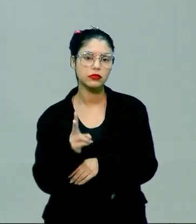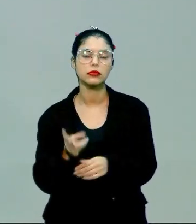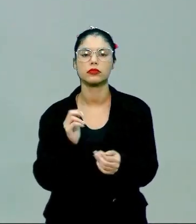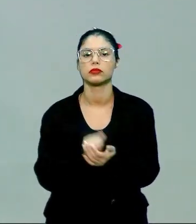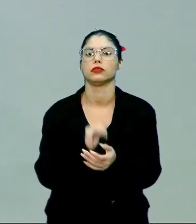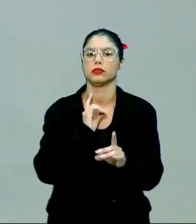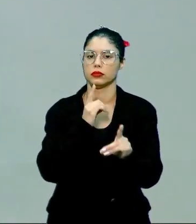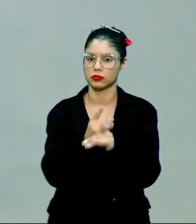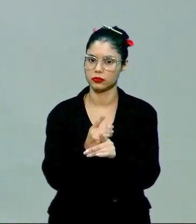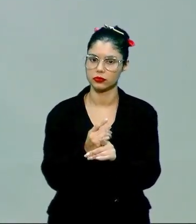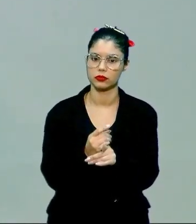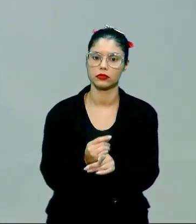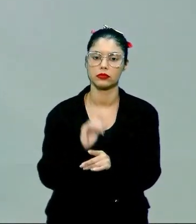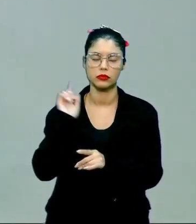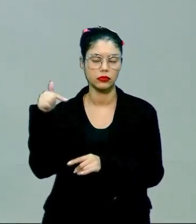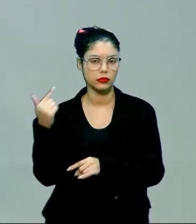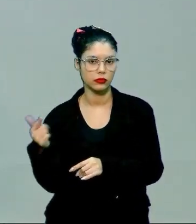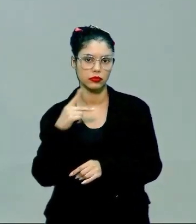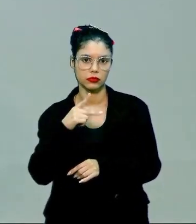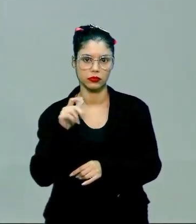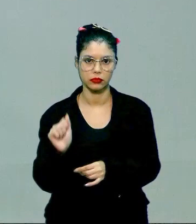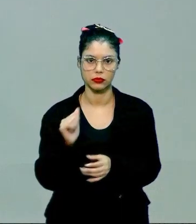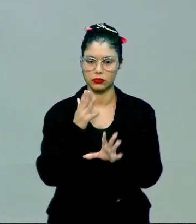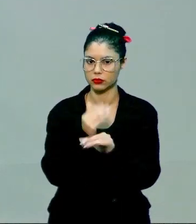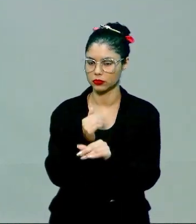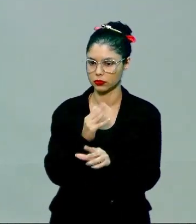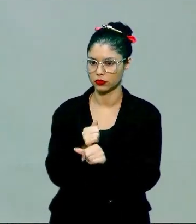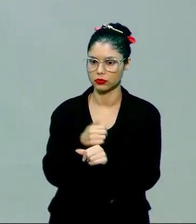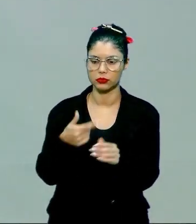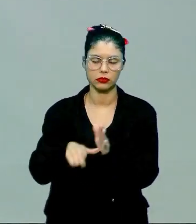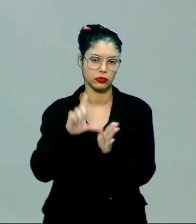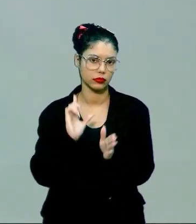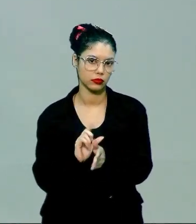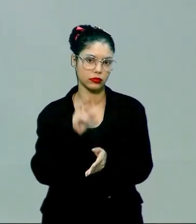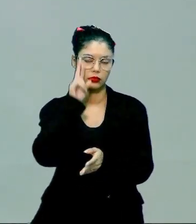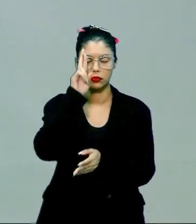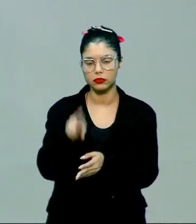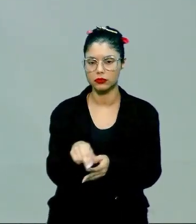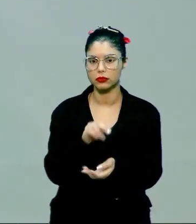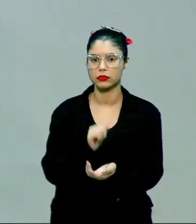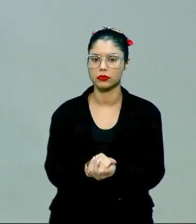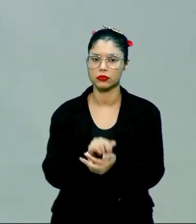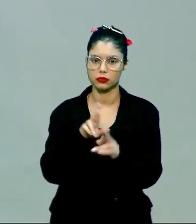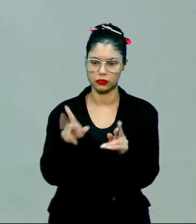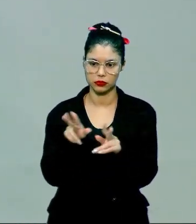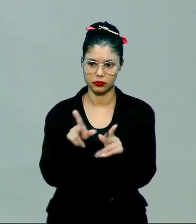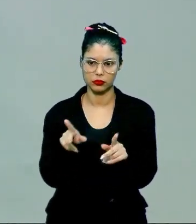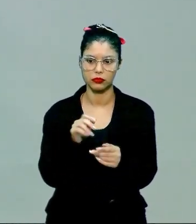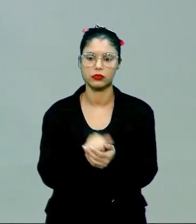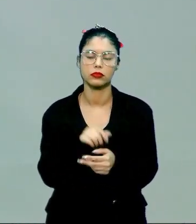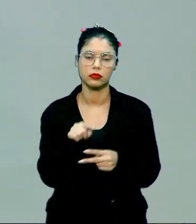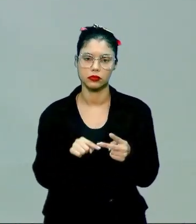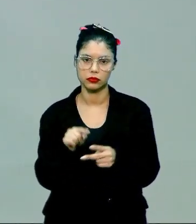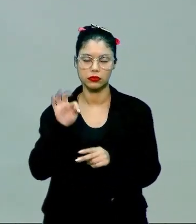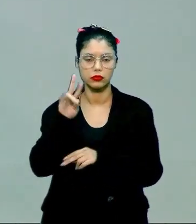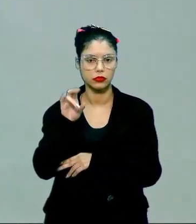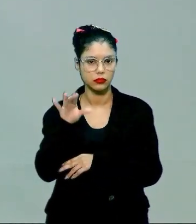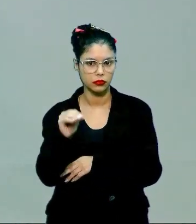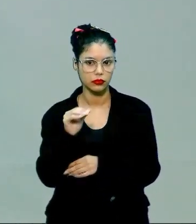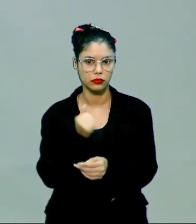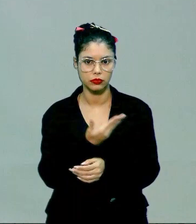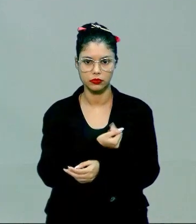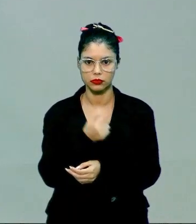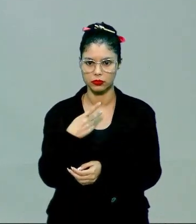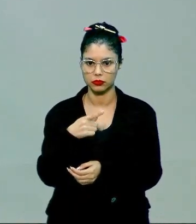eu vou encontrar o termo seguinte na PA somando o anterior com a razão. E a razão é a diferença entre dois termos. Tipo